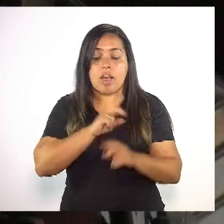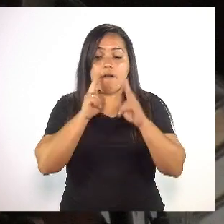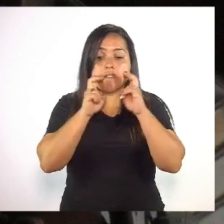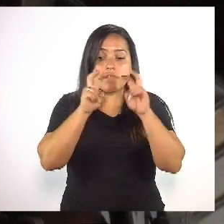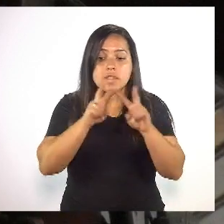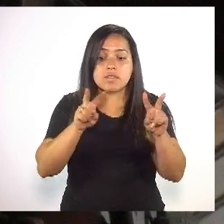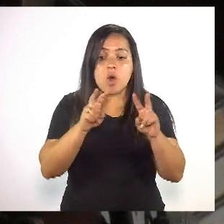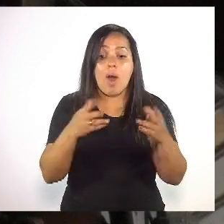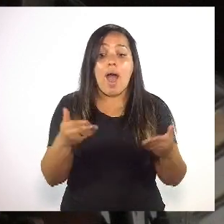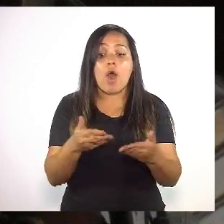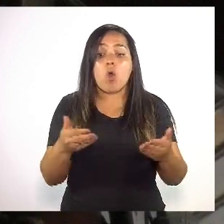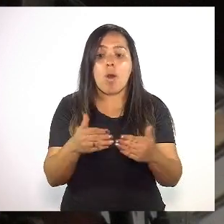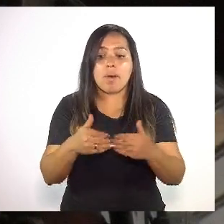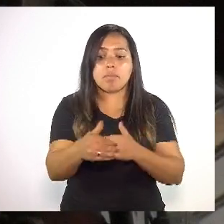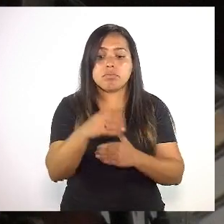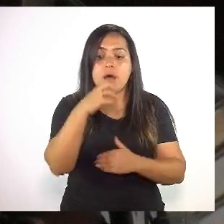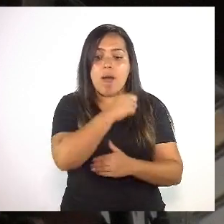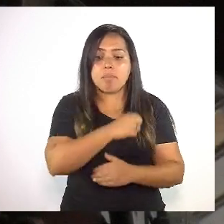logo agora.